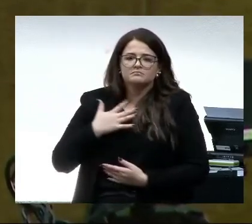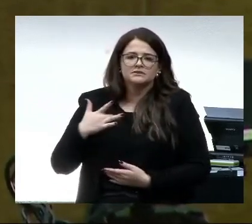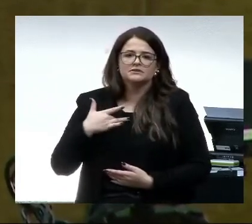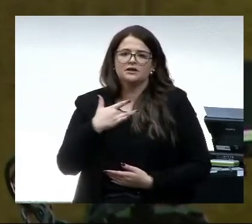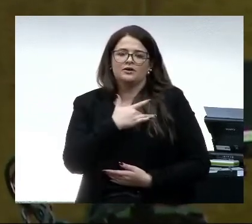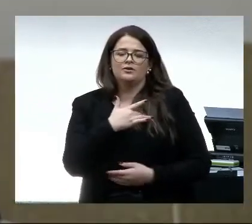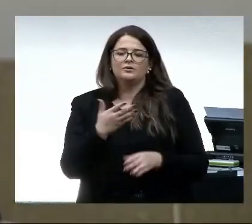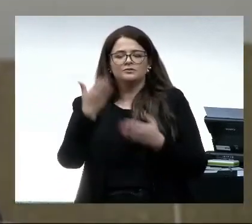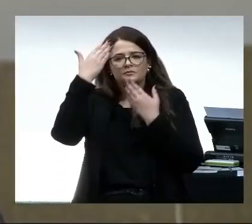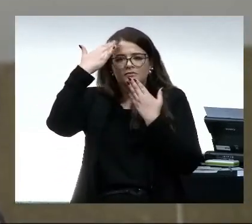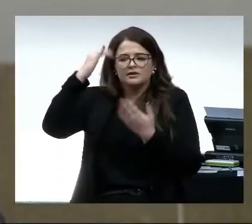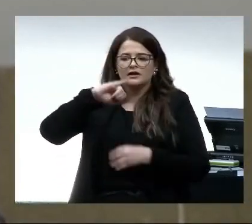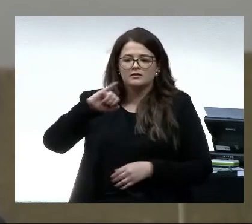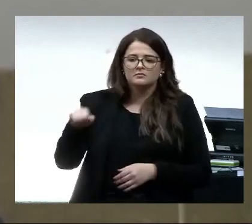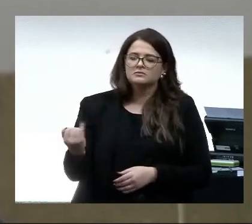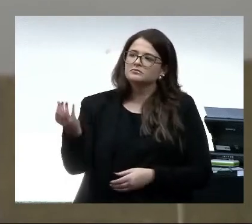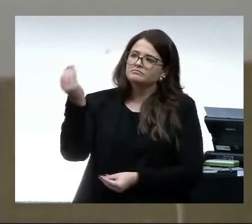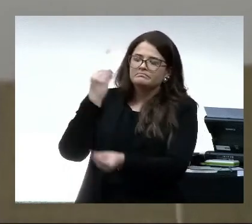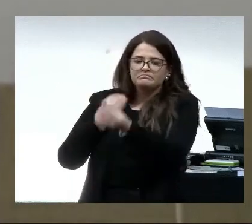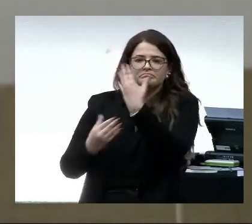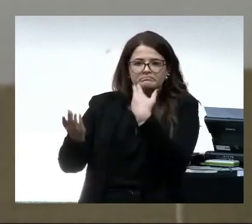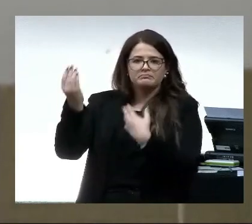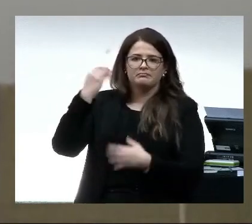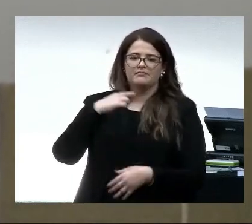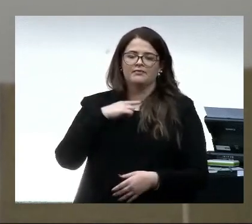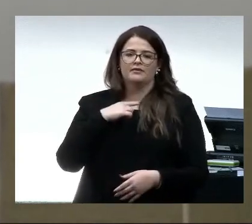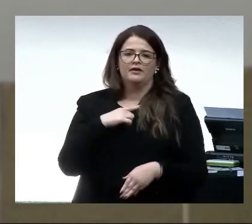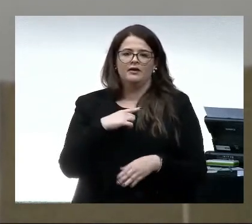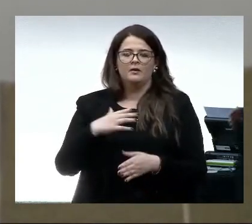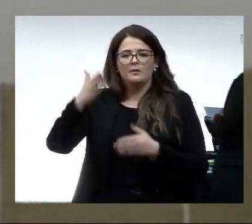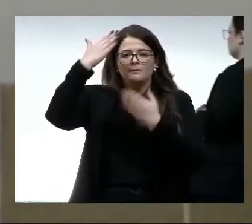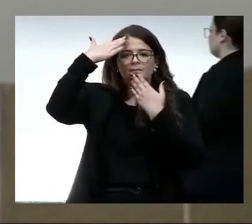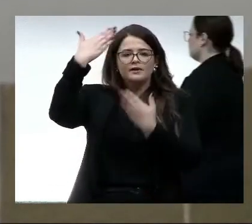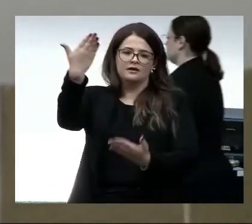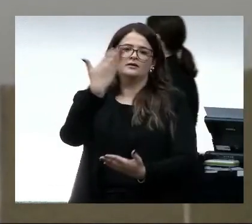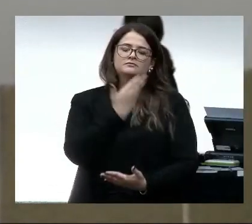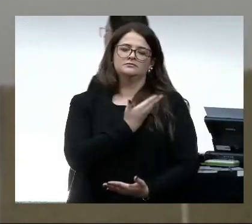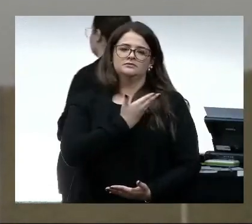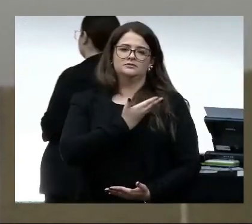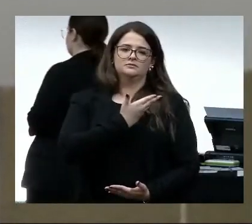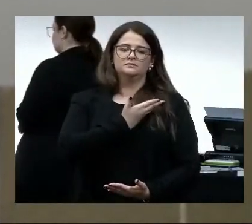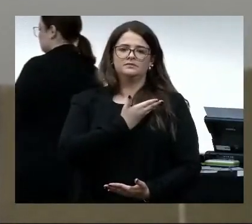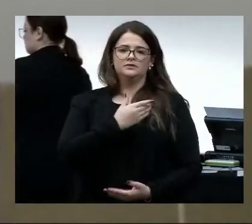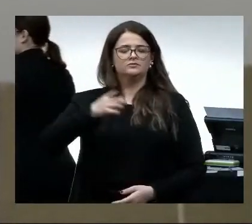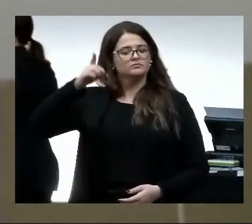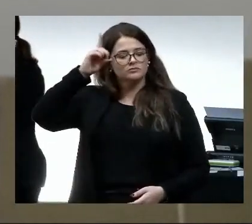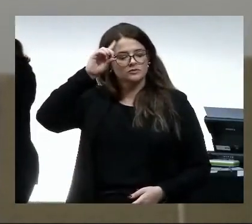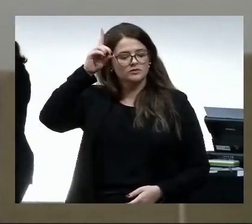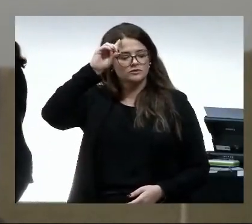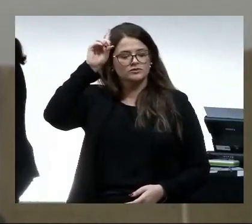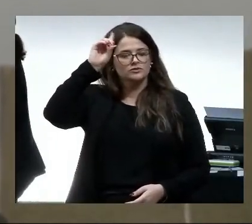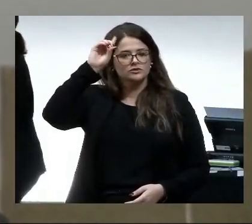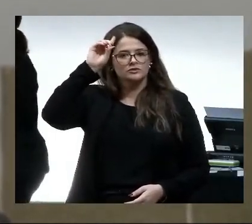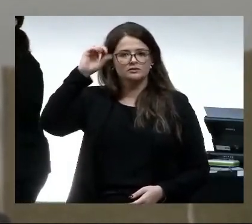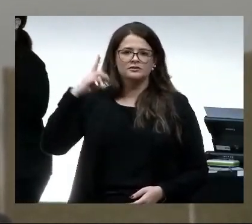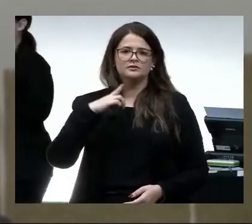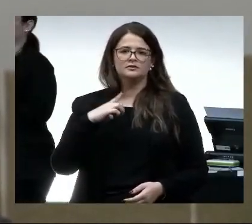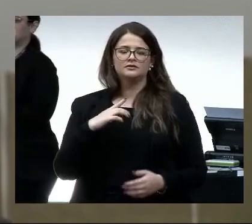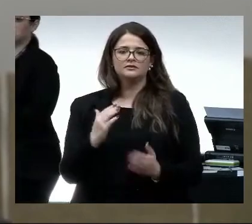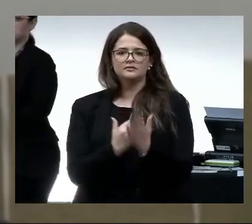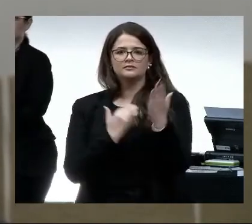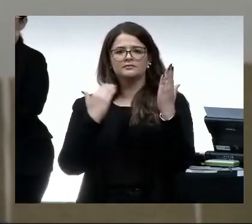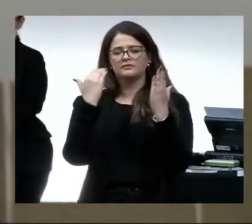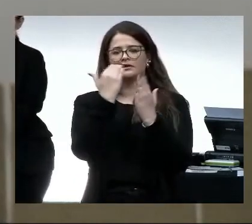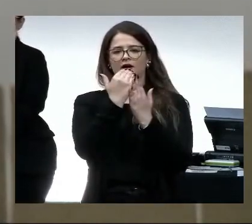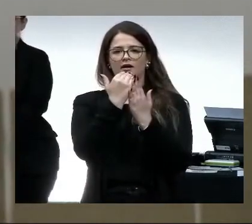pelas oportunidades que Ele tem me dado, pelos amigos que eu tenho no convívio diário e, sobretudo,